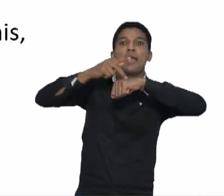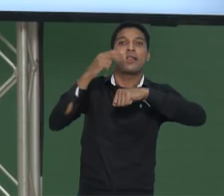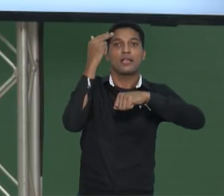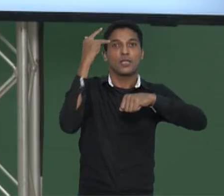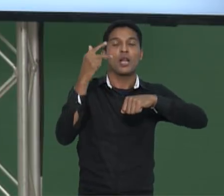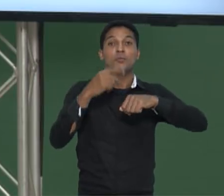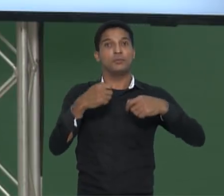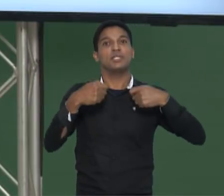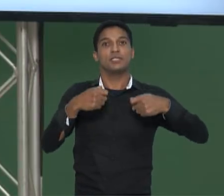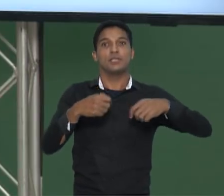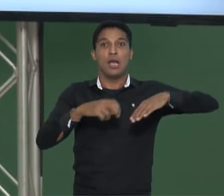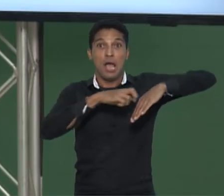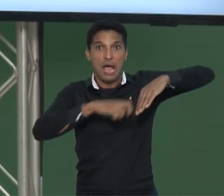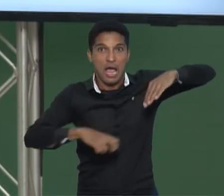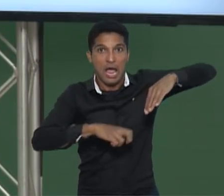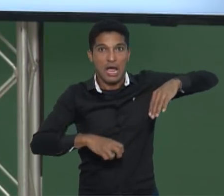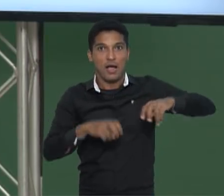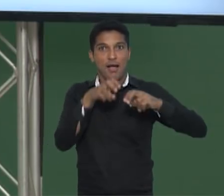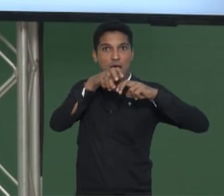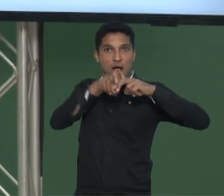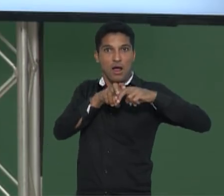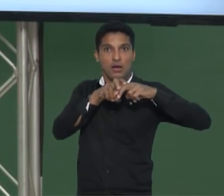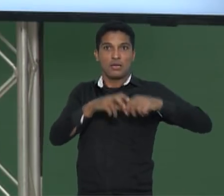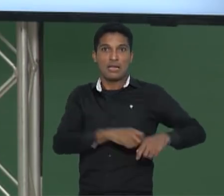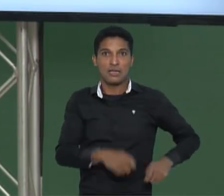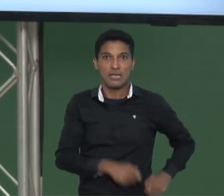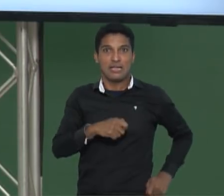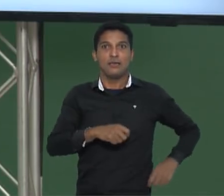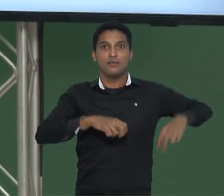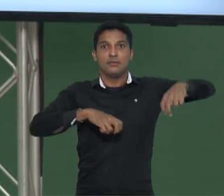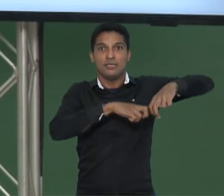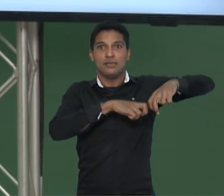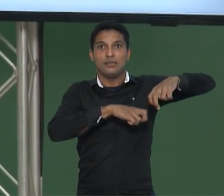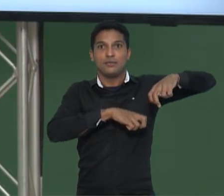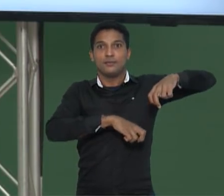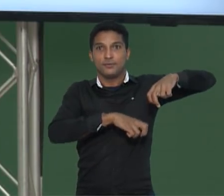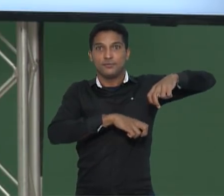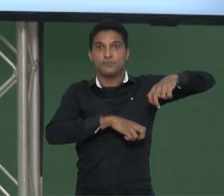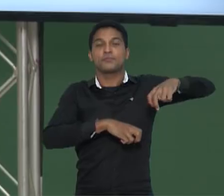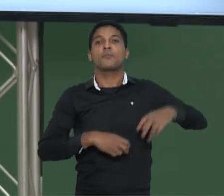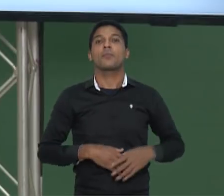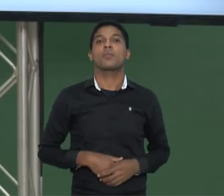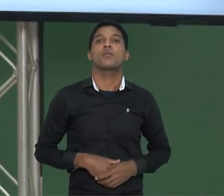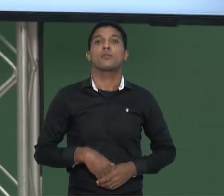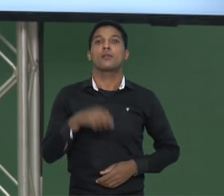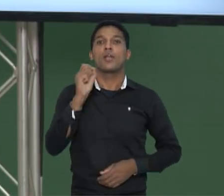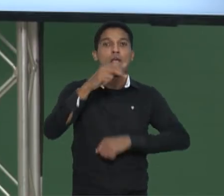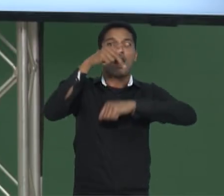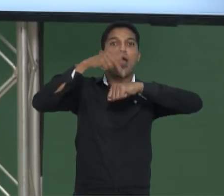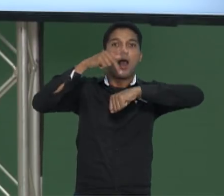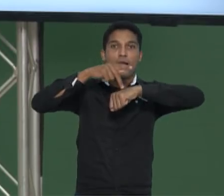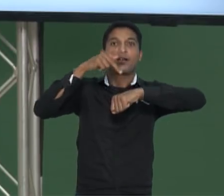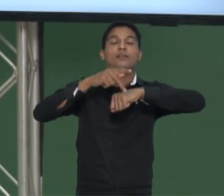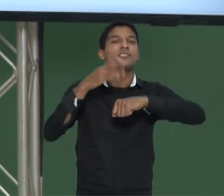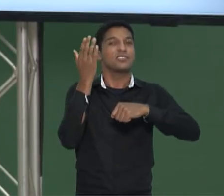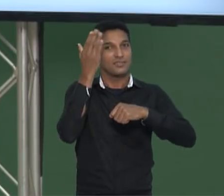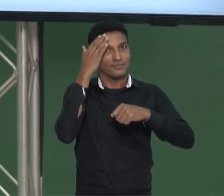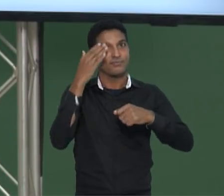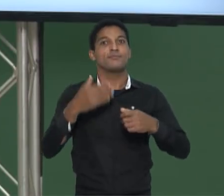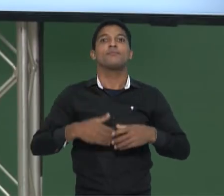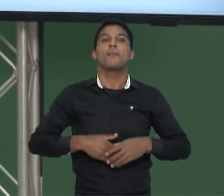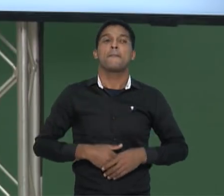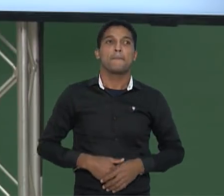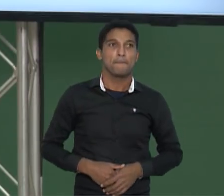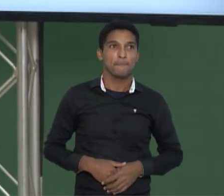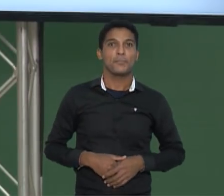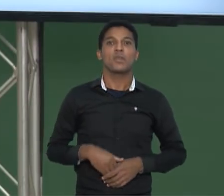Então, na própria alternativa, nós já temos essa modalidade, né? São as escaladas em rochas naturais, certo?